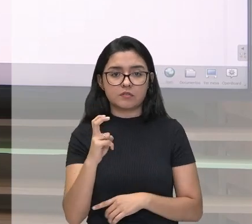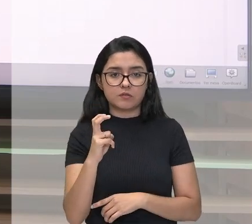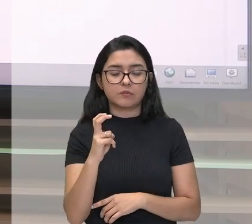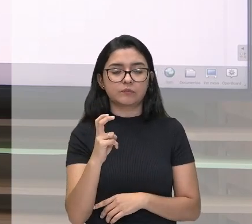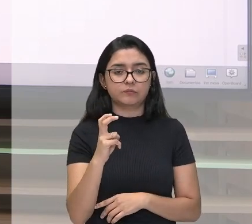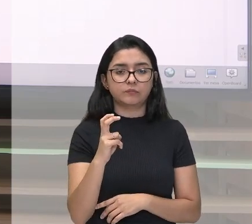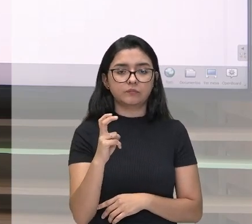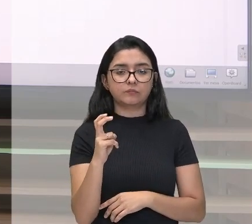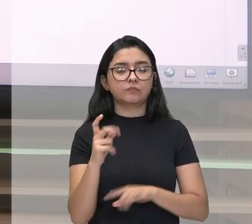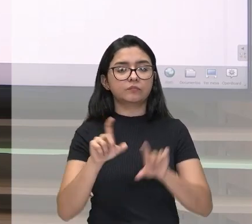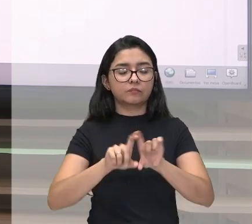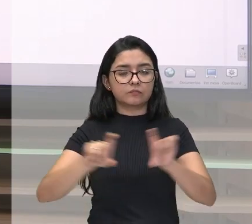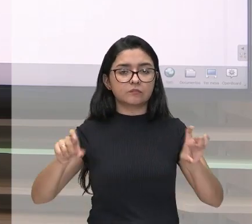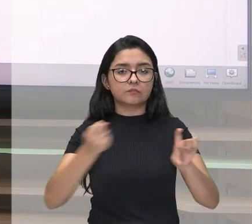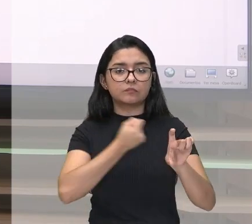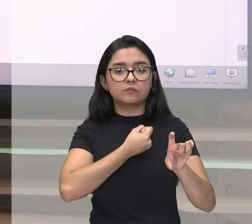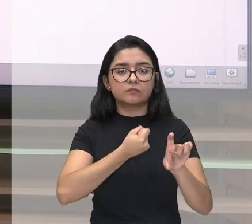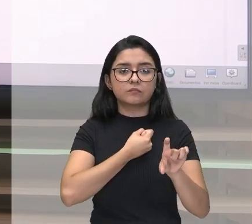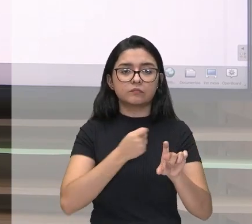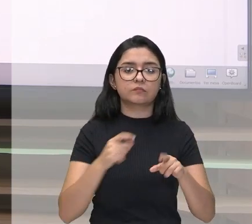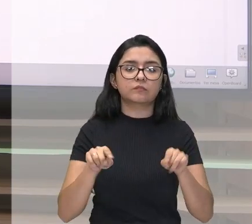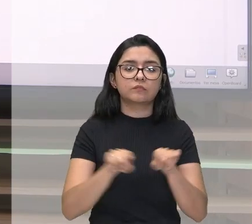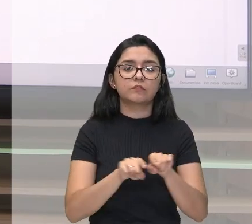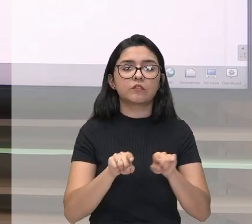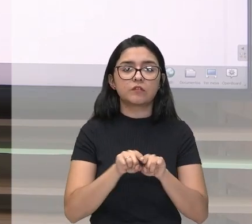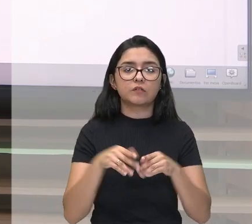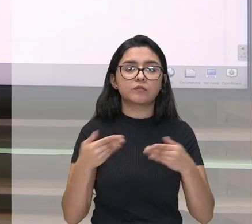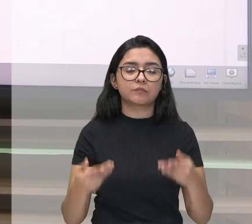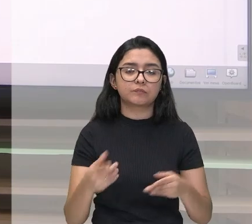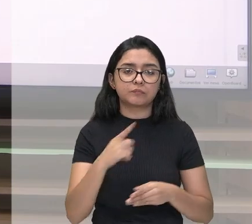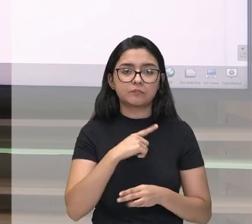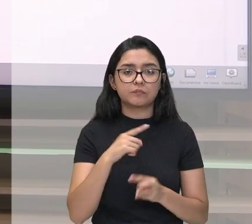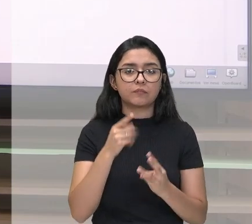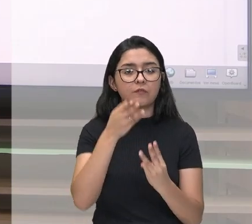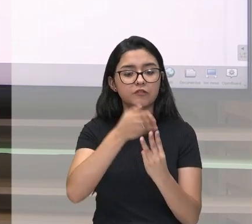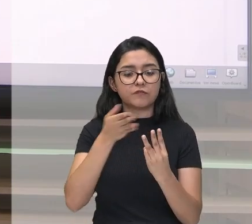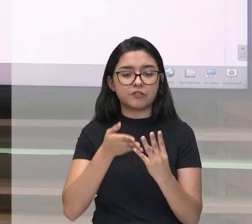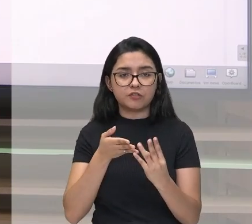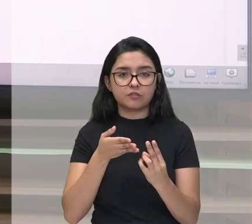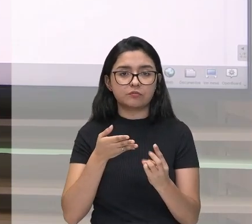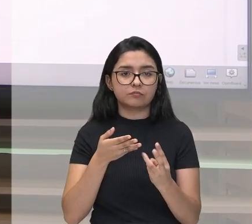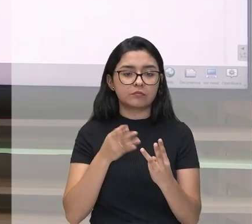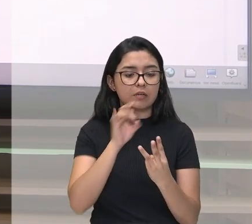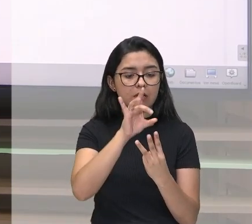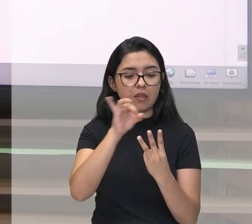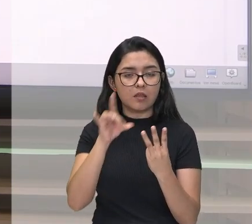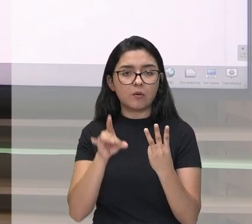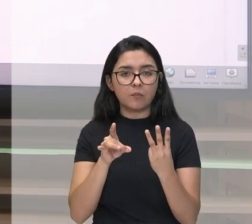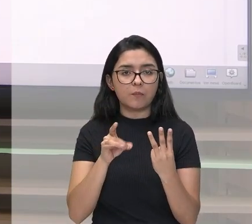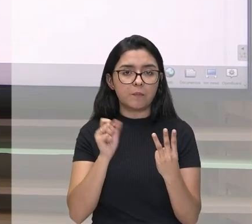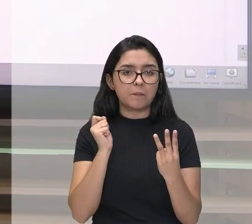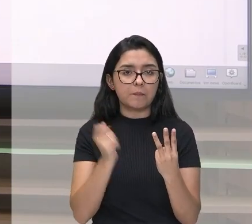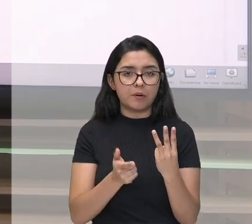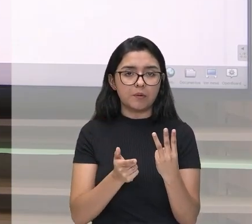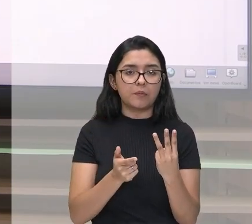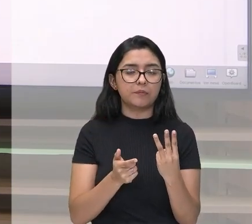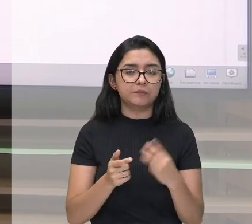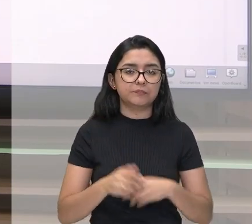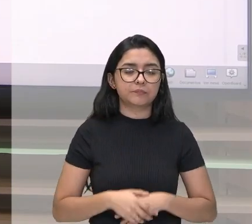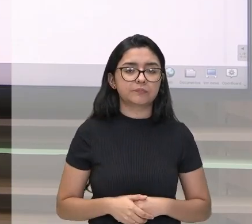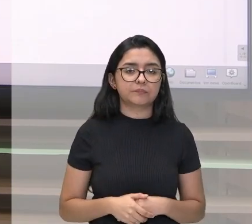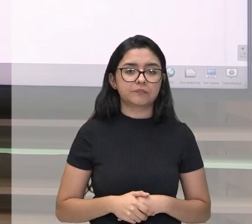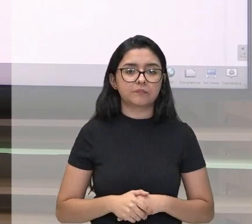expressão numérica, a questão fala que foi dividida a conta entre 3 amigos. Então tá aqui, ó, dividido por 3. E